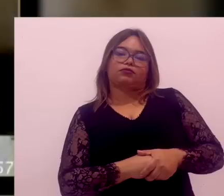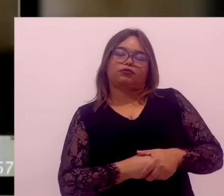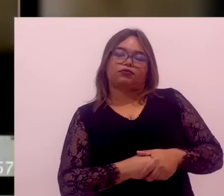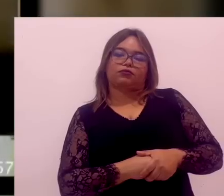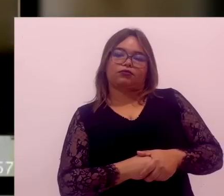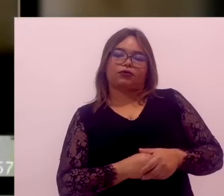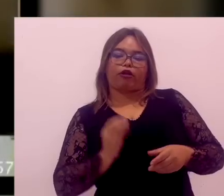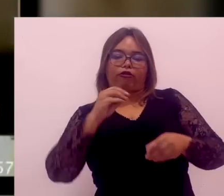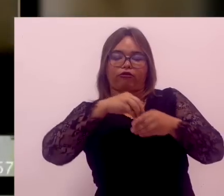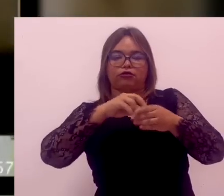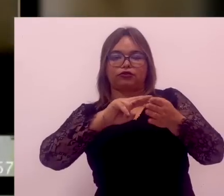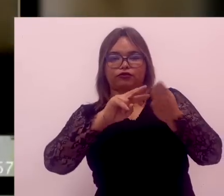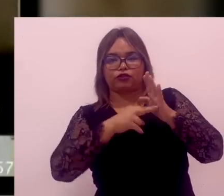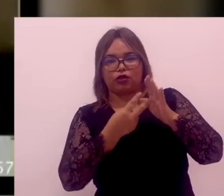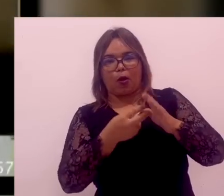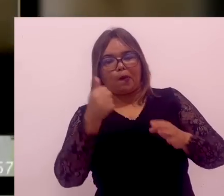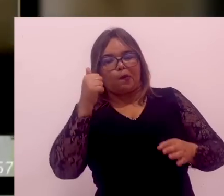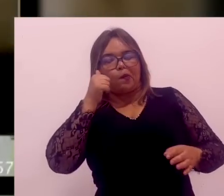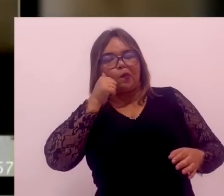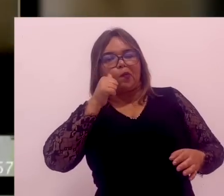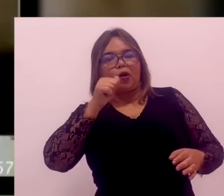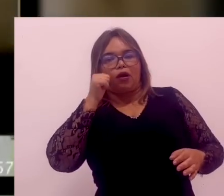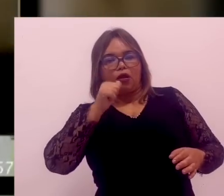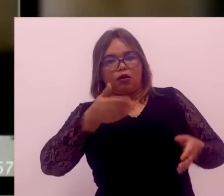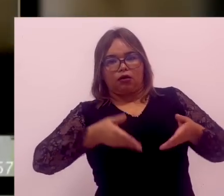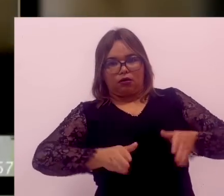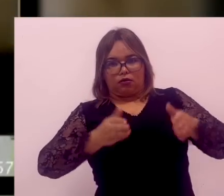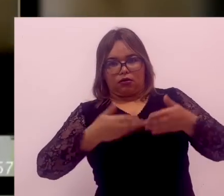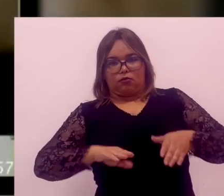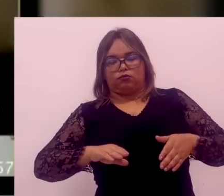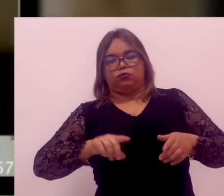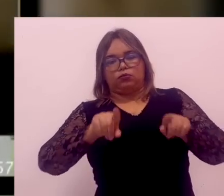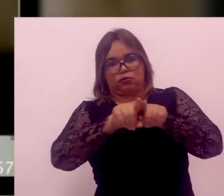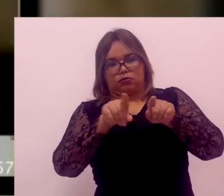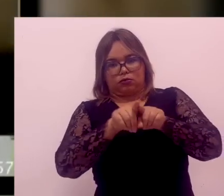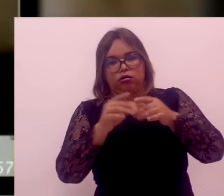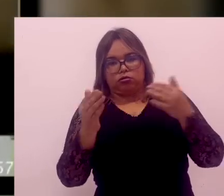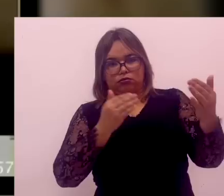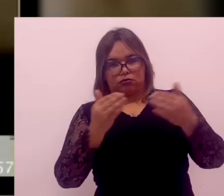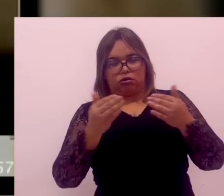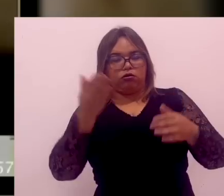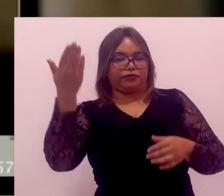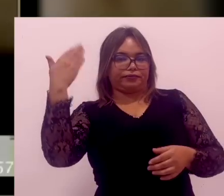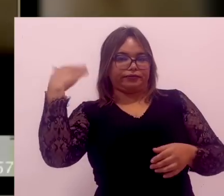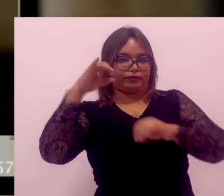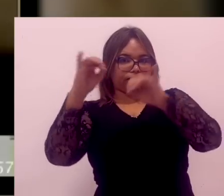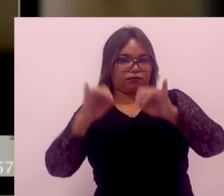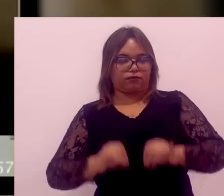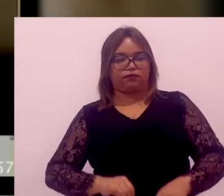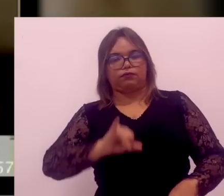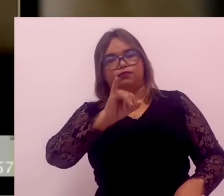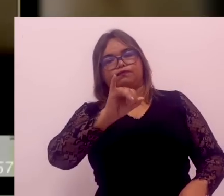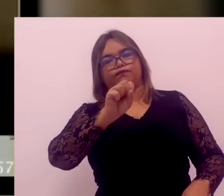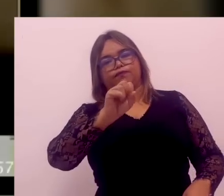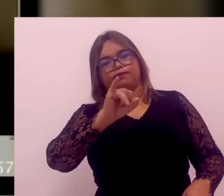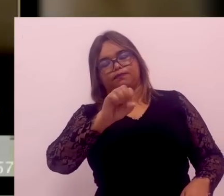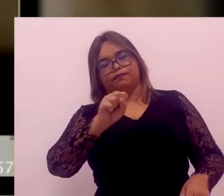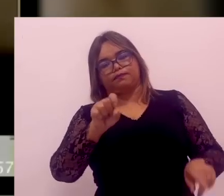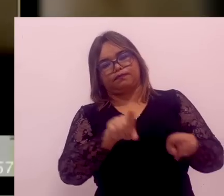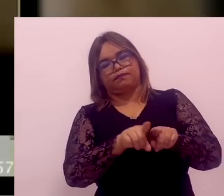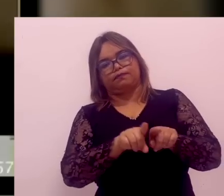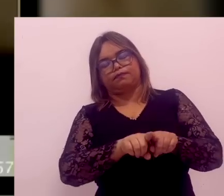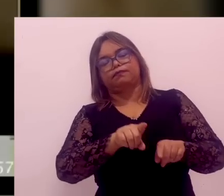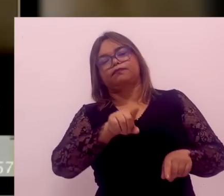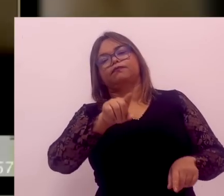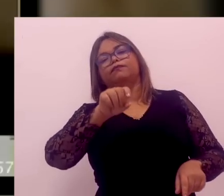Serape. Agora, quando você olha para esses deuses, lembre-se que Horus, Ísis, é ela que fica perto da serpente. E no